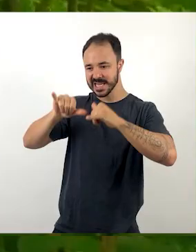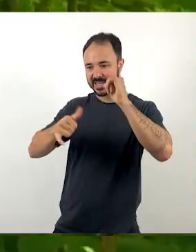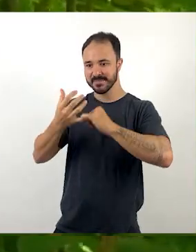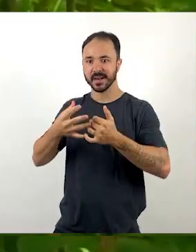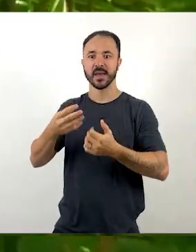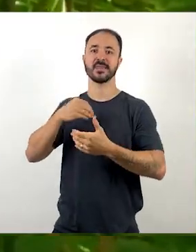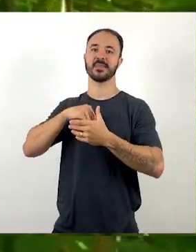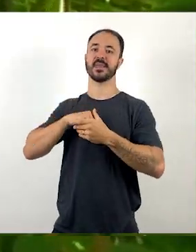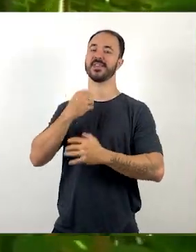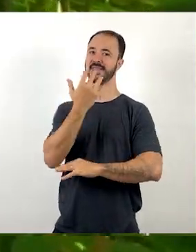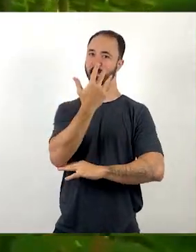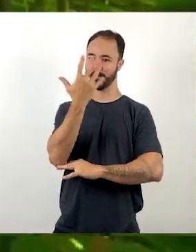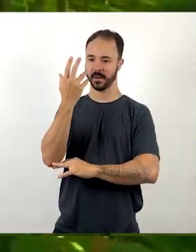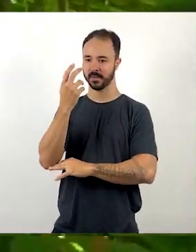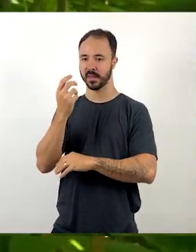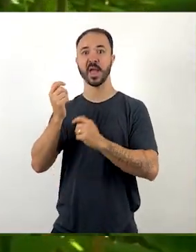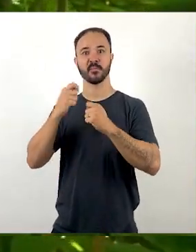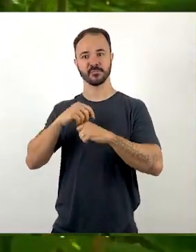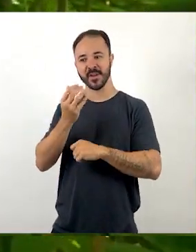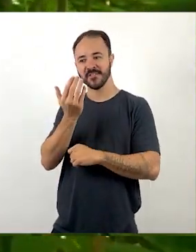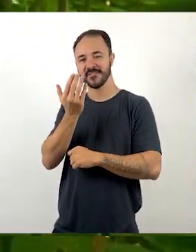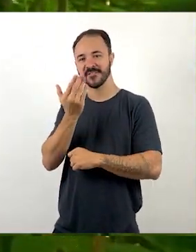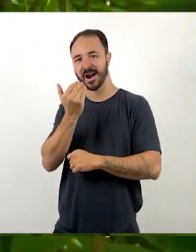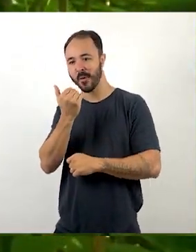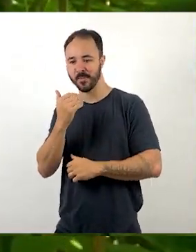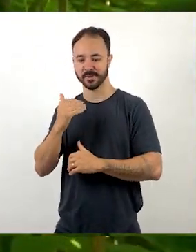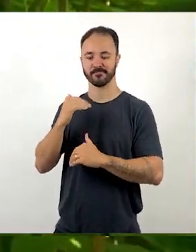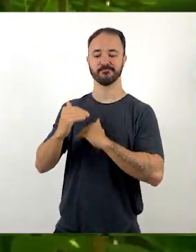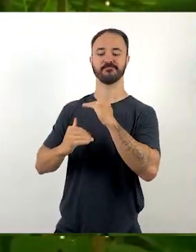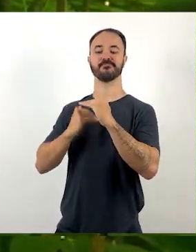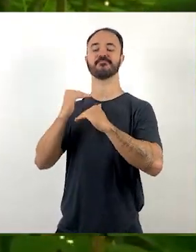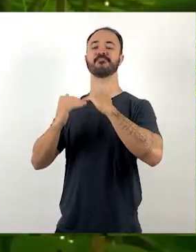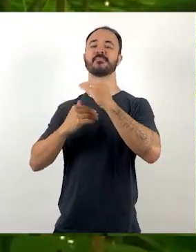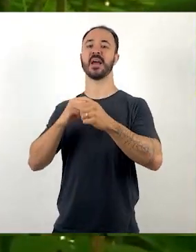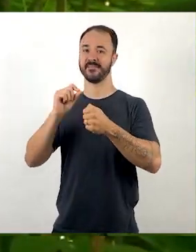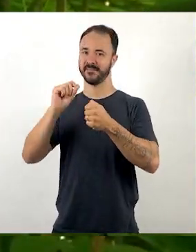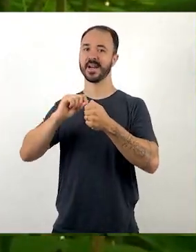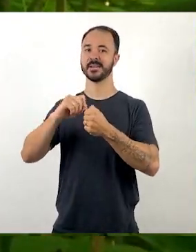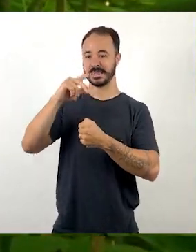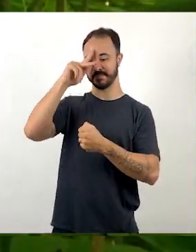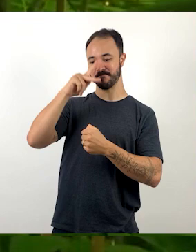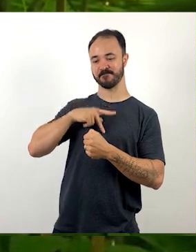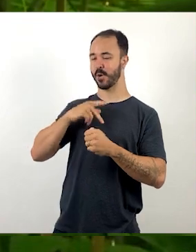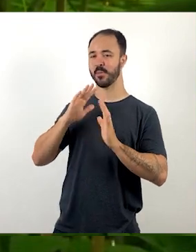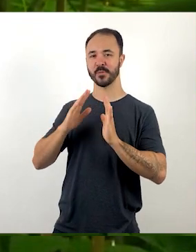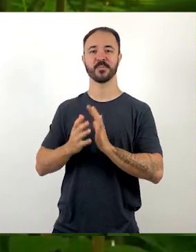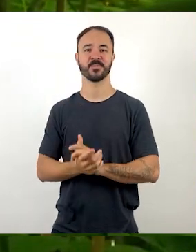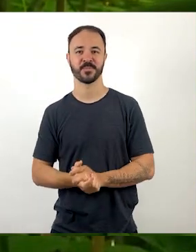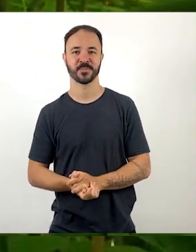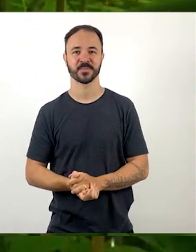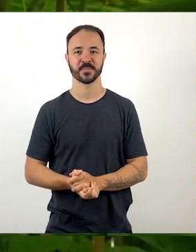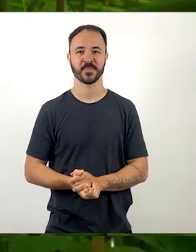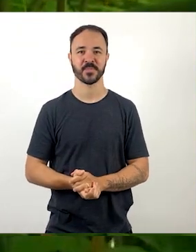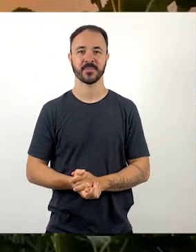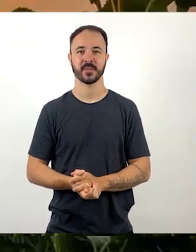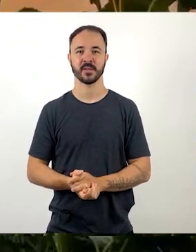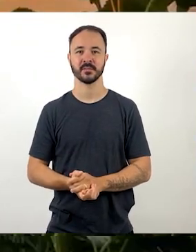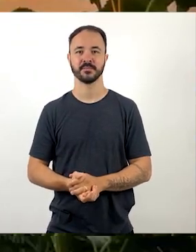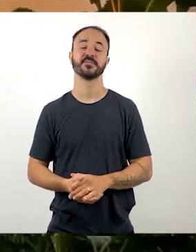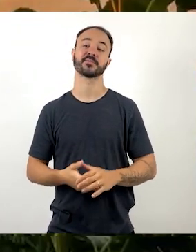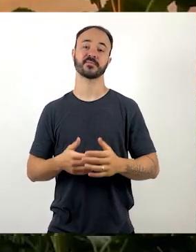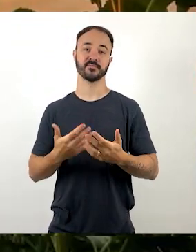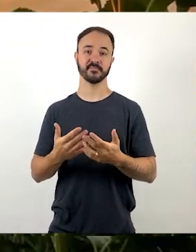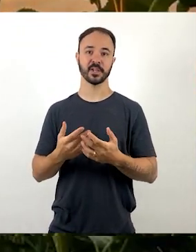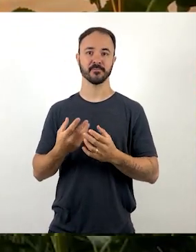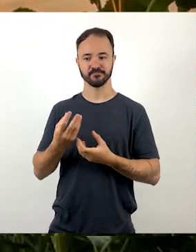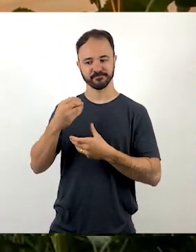inorgânicos. Esse processo é possível graças ao seu surpreendente mecanismo enzimático, que direciona o conjunto de reações